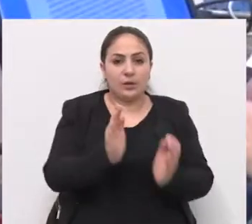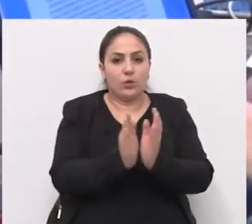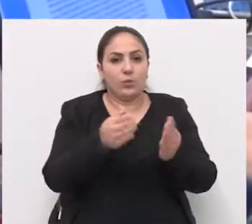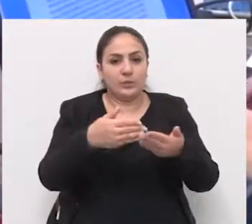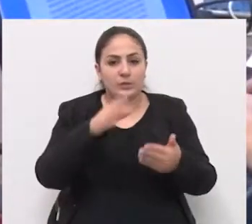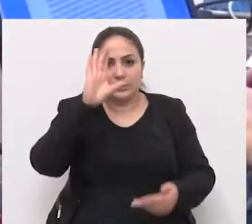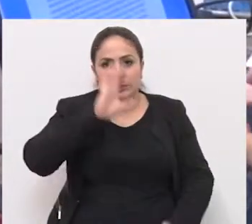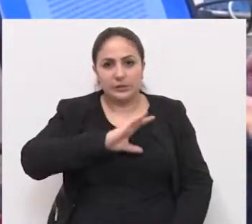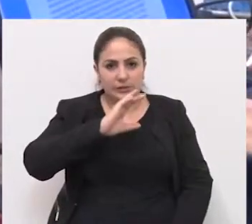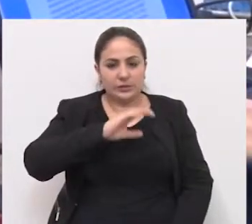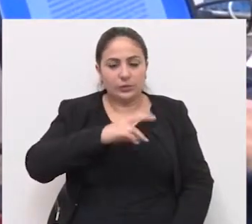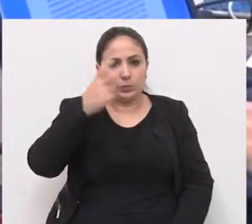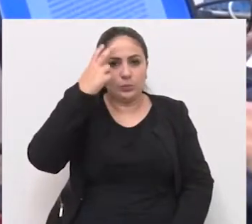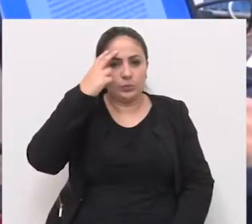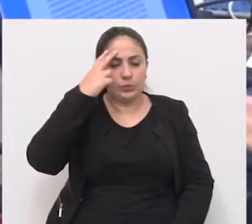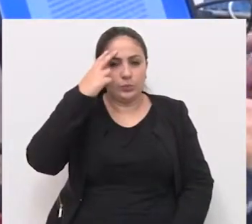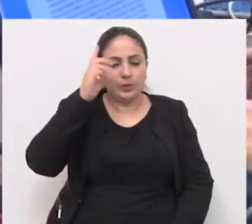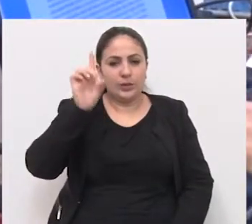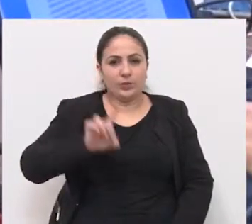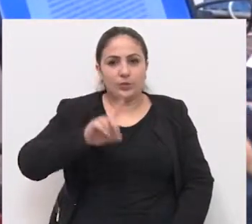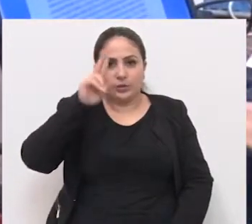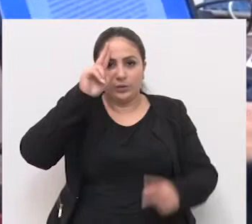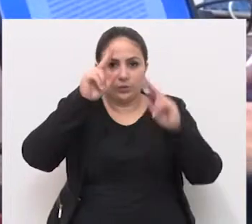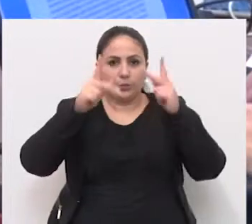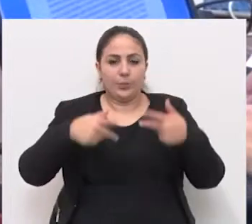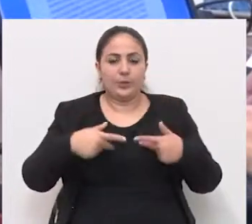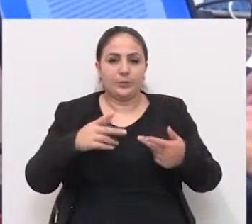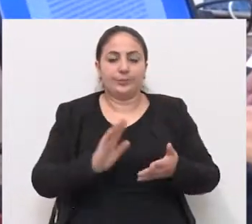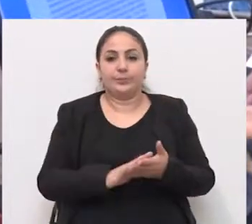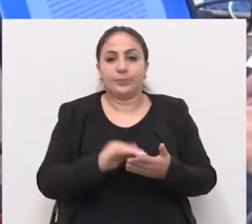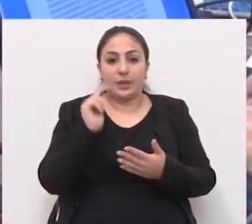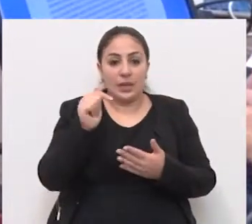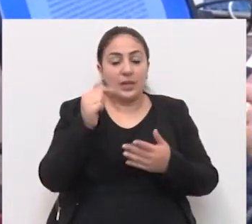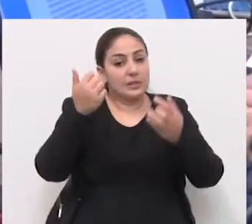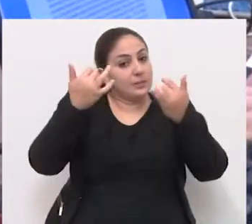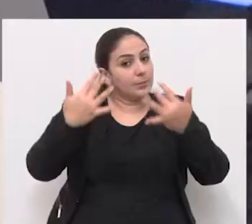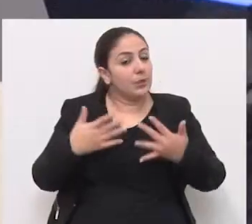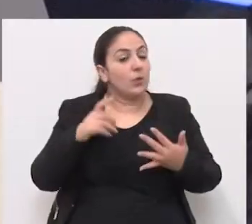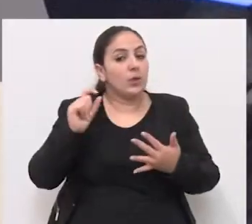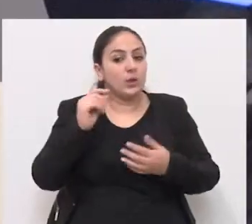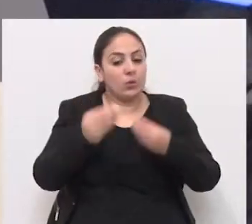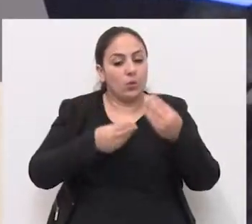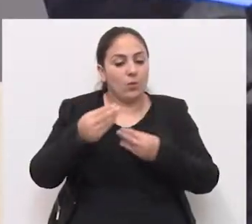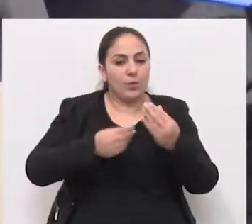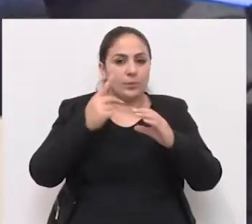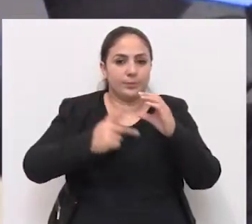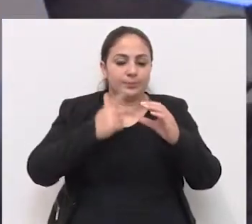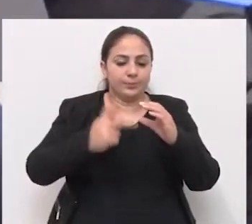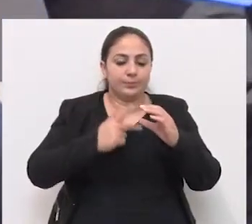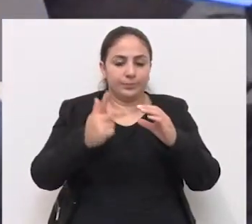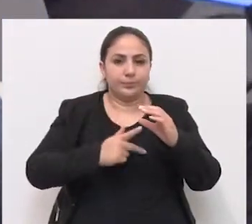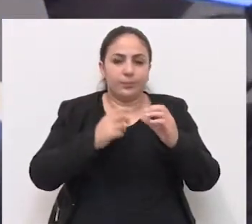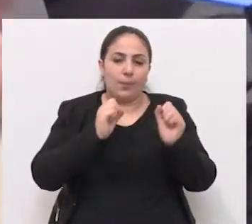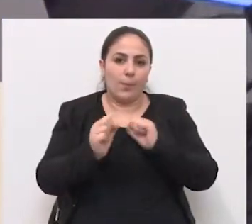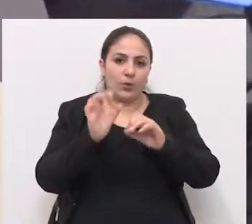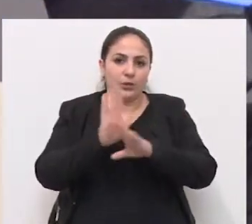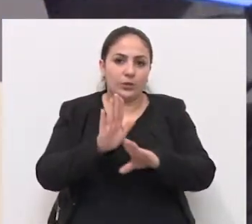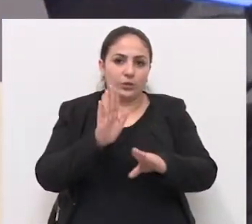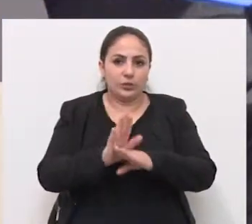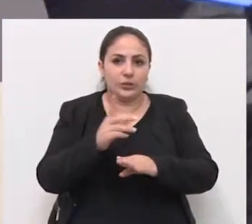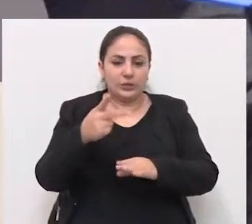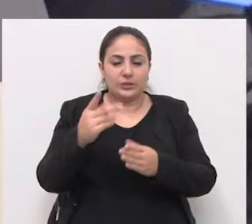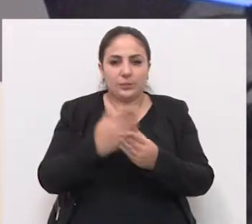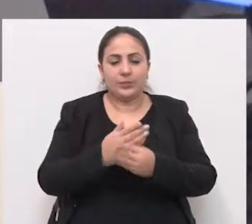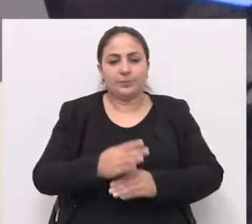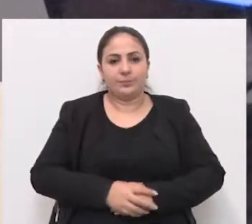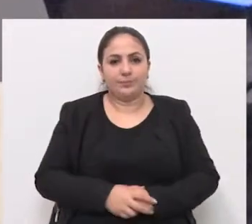já que é o presidente da Comissão de Cidadania, Cultura e Direitos Humanos. Ele explicou como a Câmara